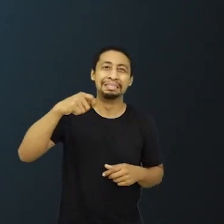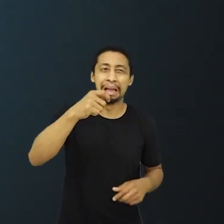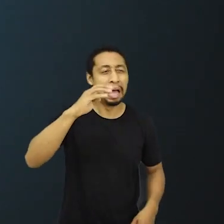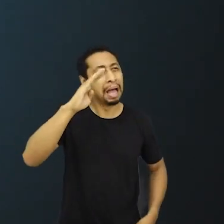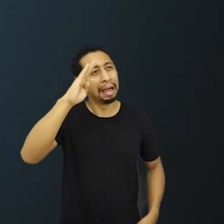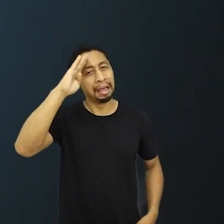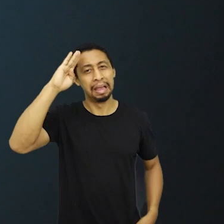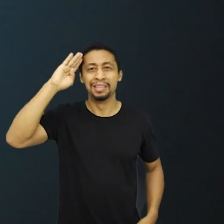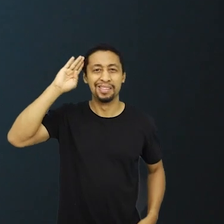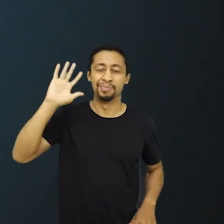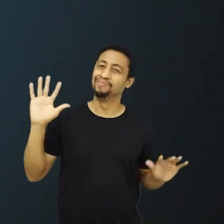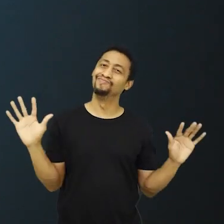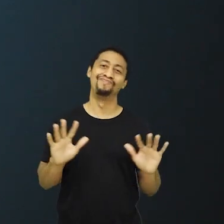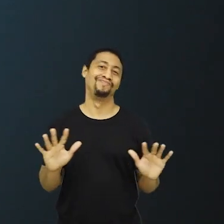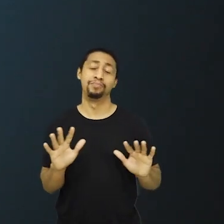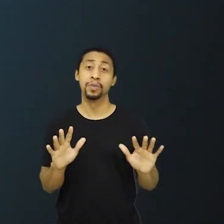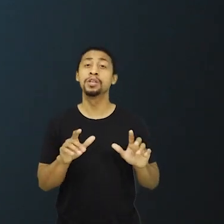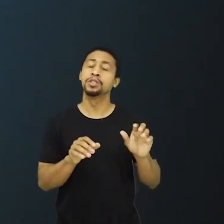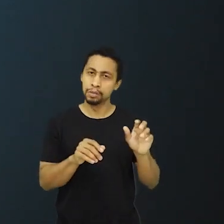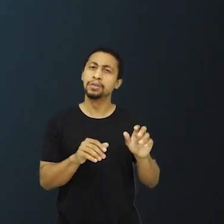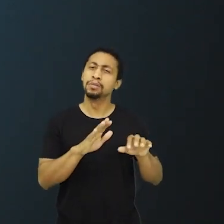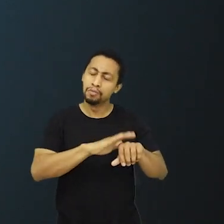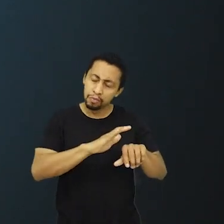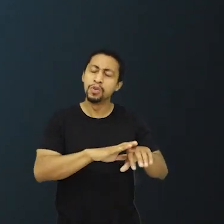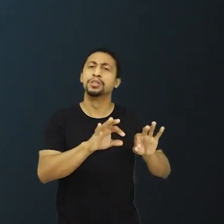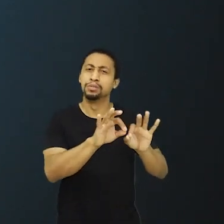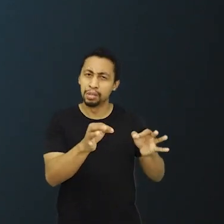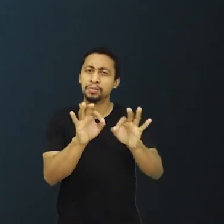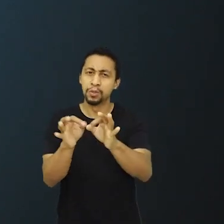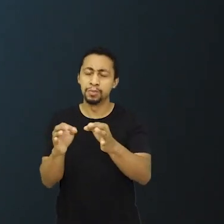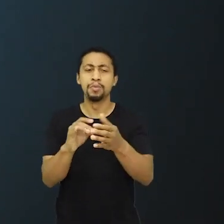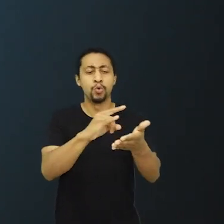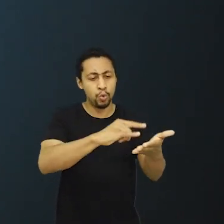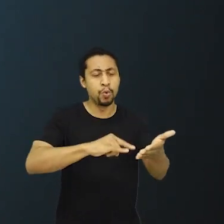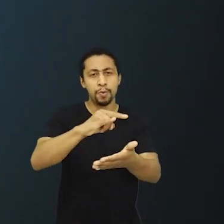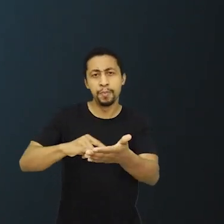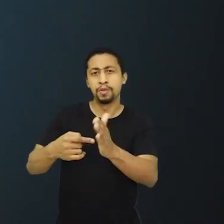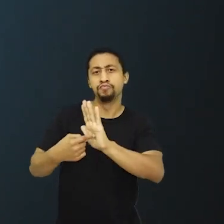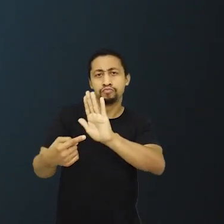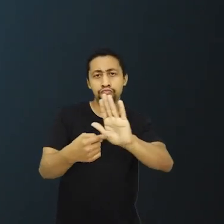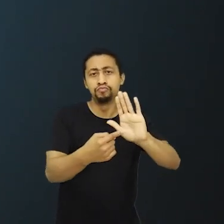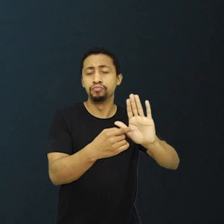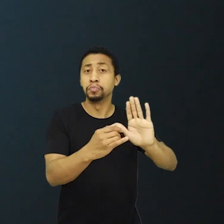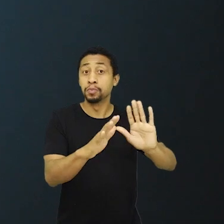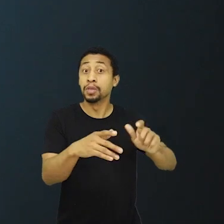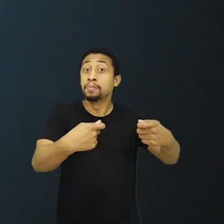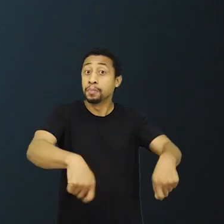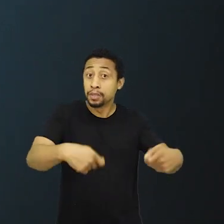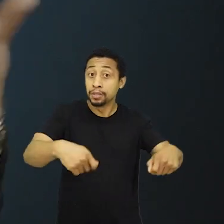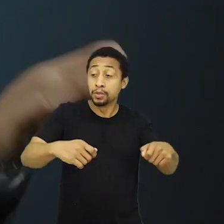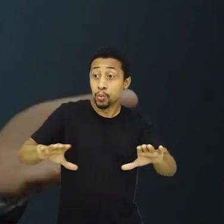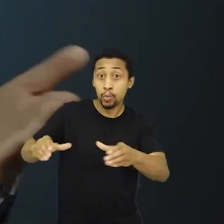a gente optou por ter menos descritores para cada documento, mas os descritores necessários para uma